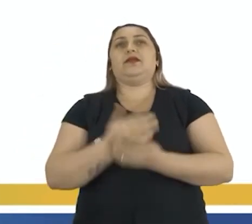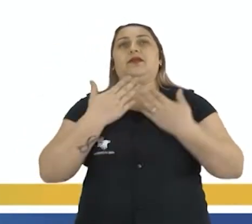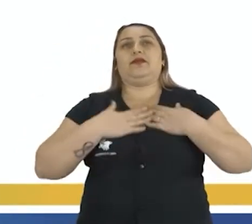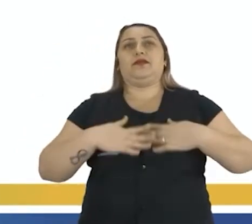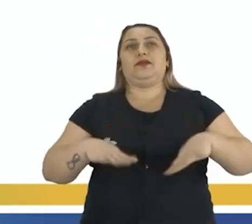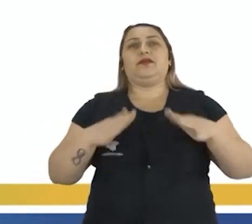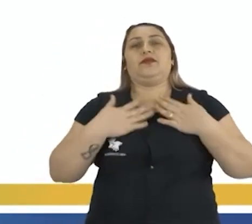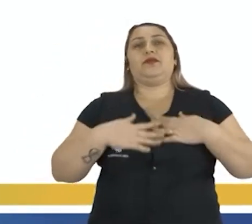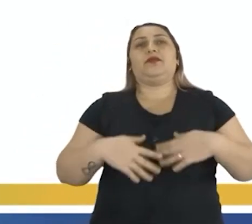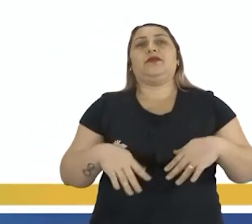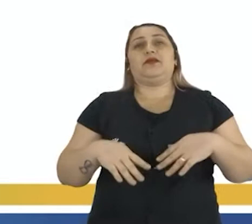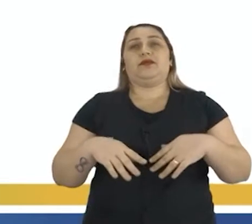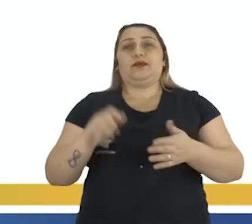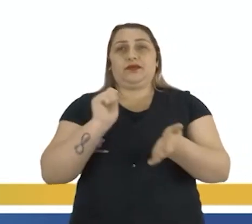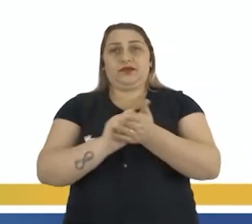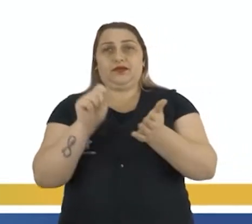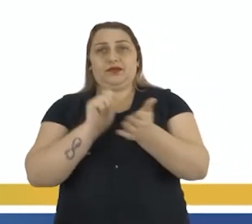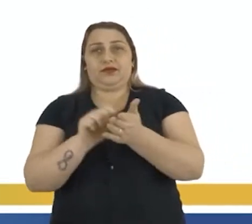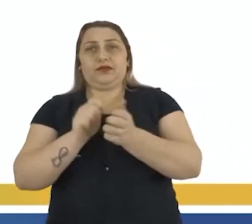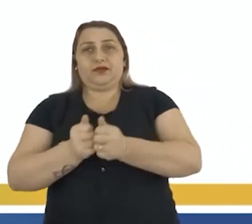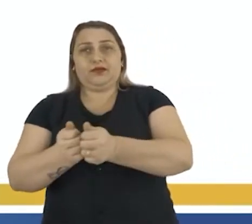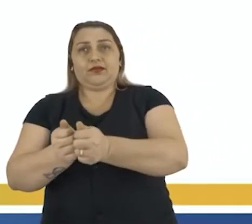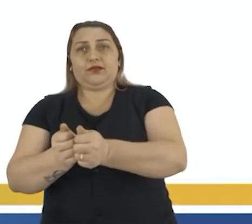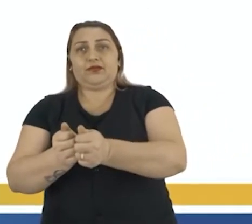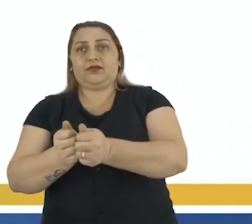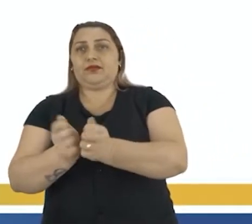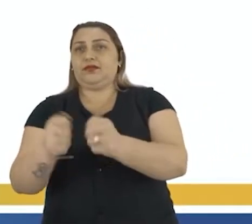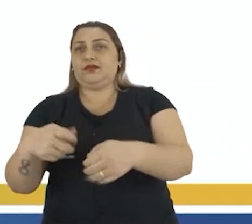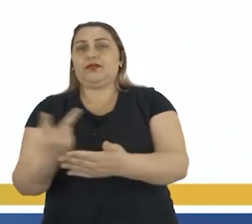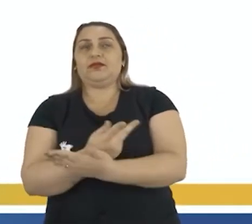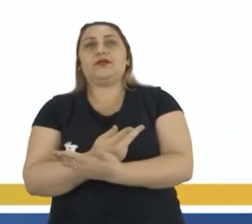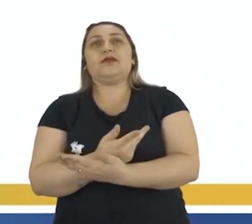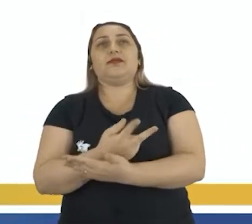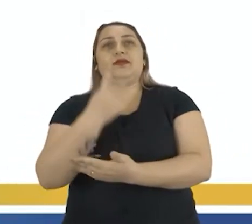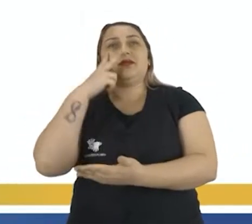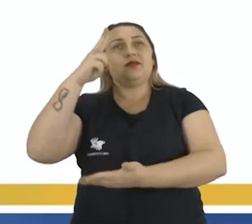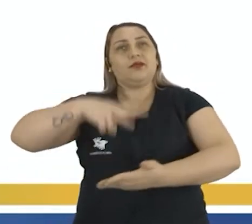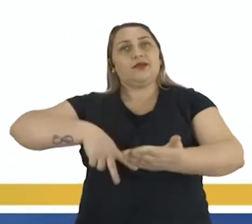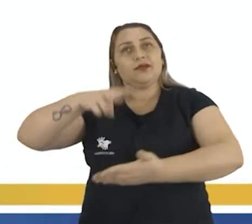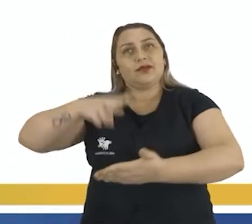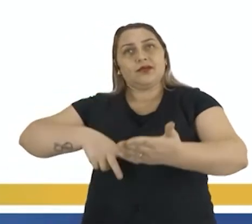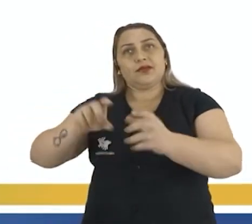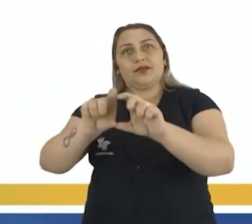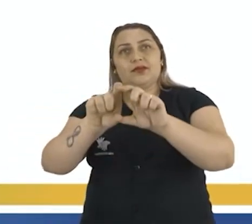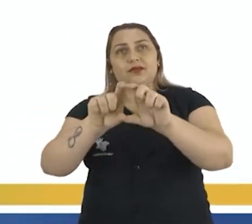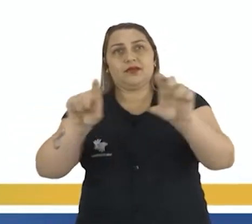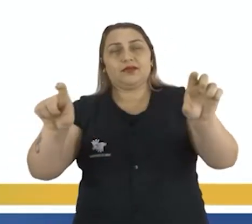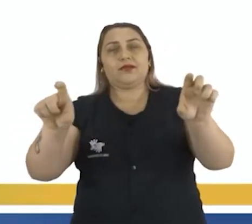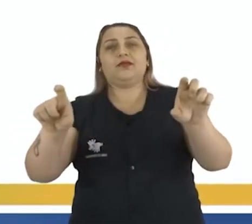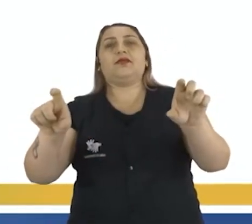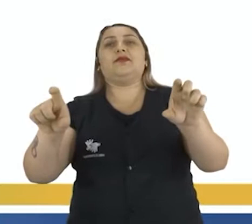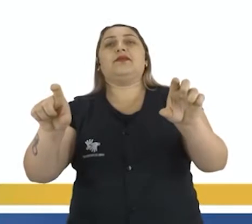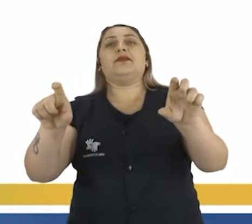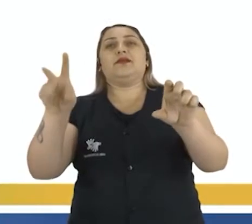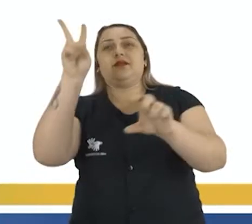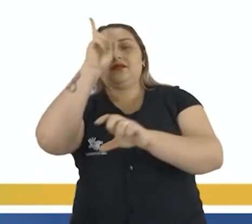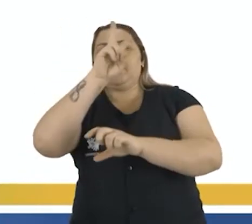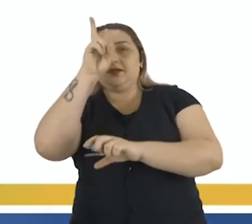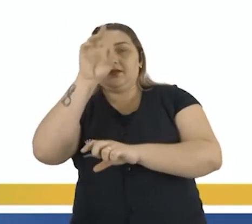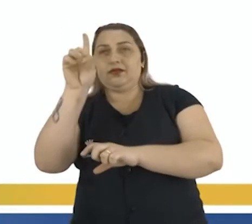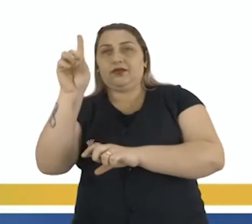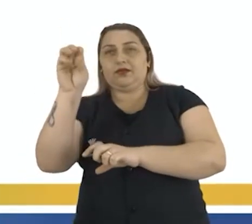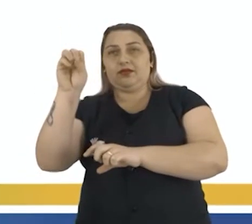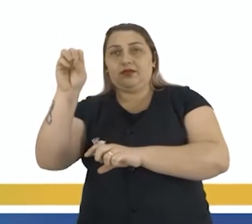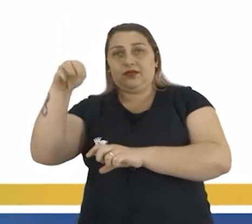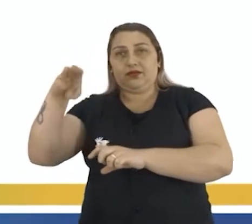tranquilo. Anotou essa dica? Não tem como errar. Agora, leia atentamente o trecho da história de Dom Quixote e seu